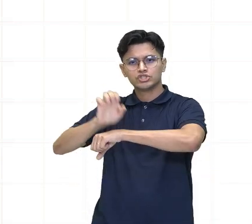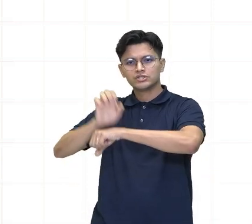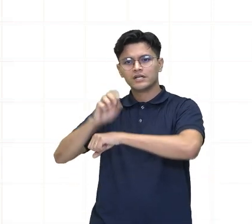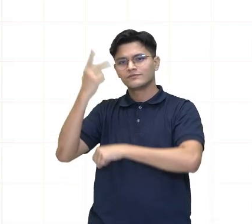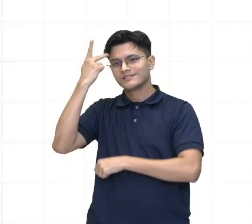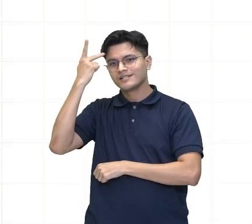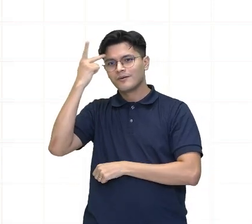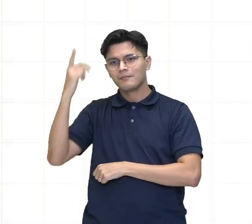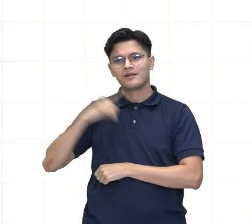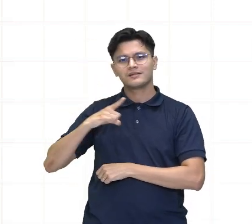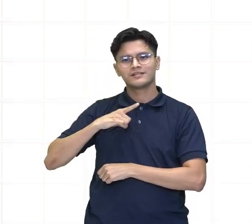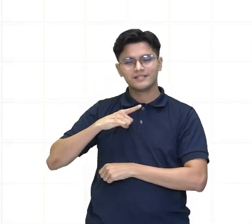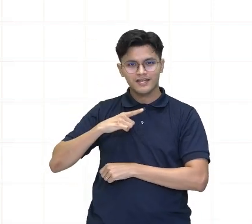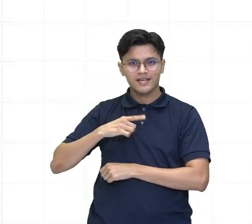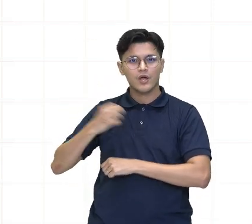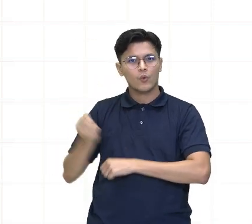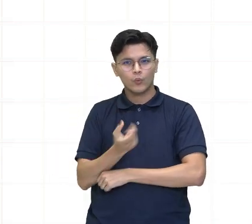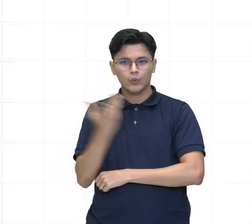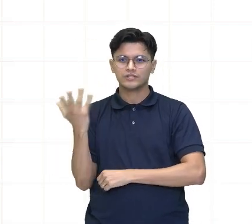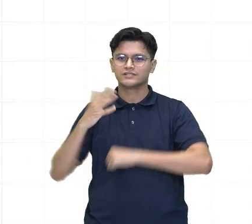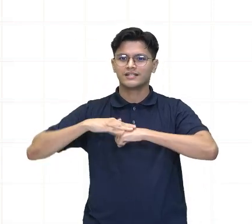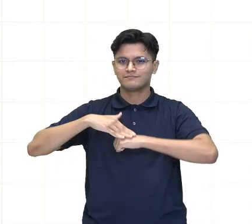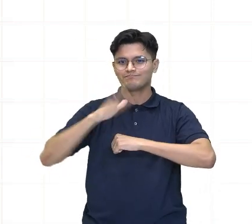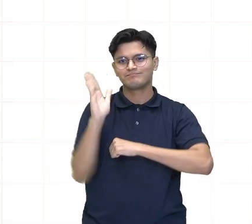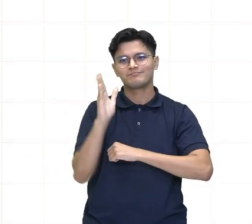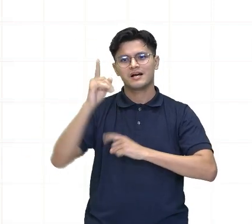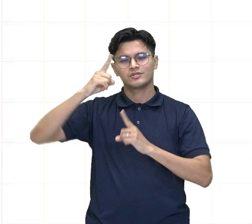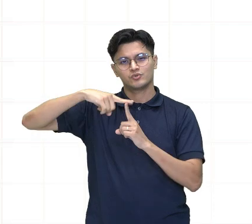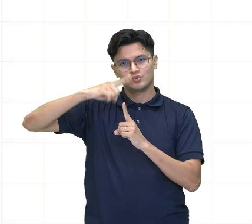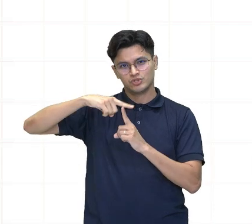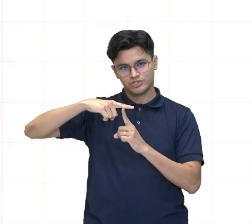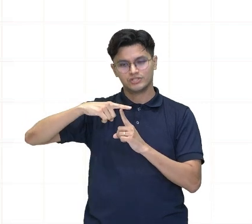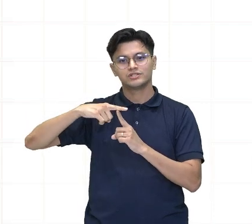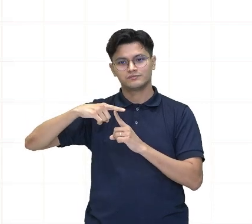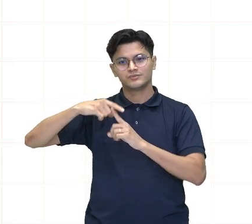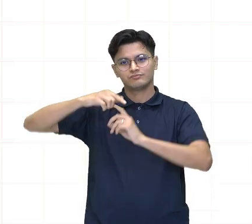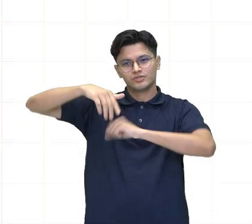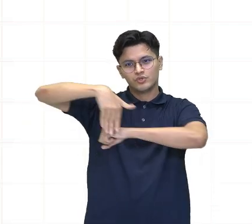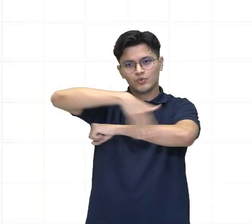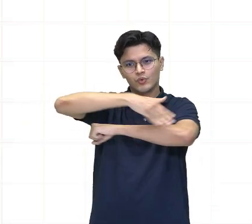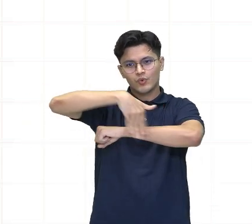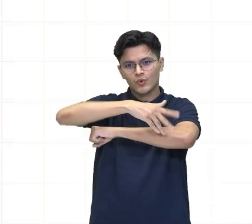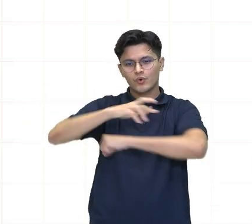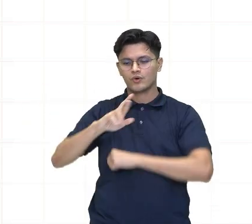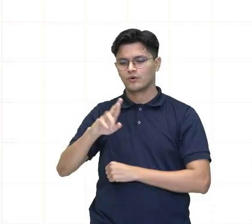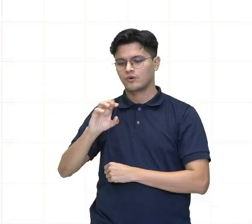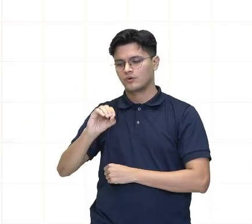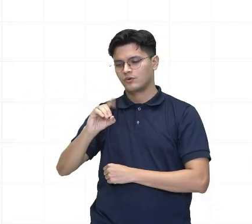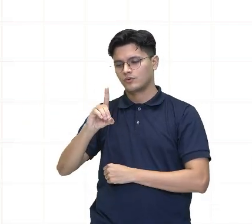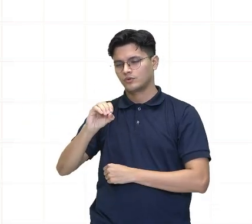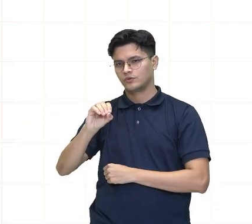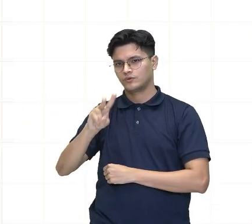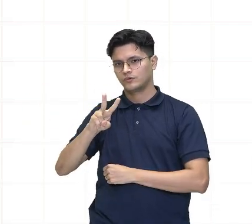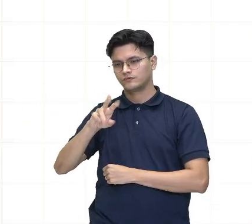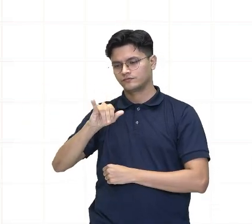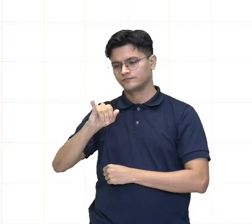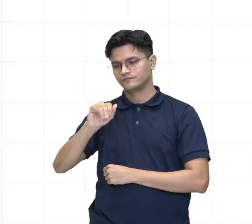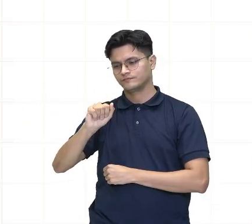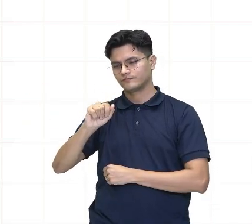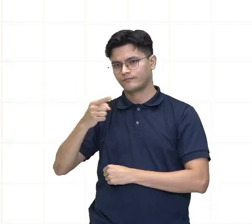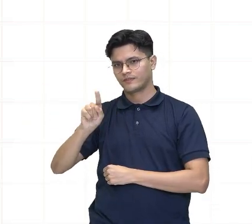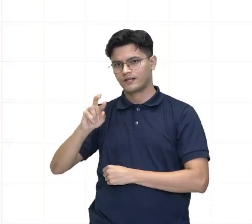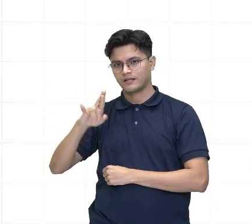com o maior quantitativo desse modal, né? Desse tipo de transporte, que é o transporte rodoviário. Apesar da desigualdade